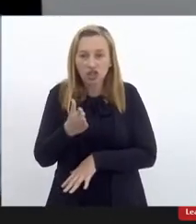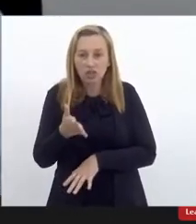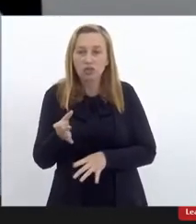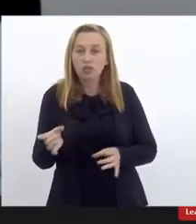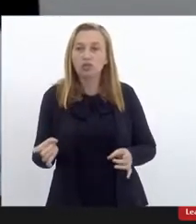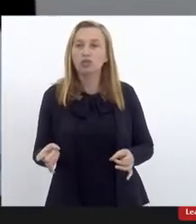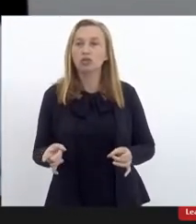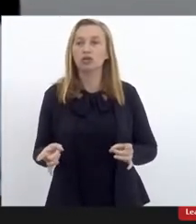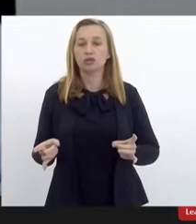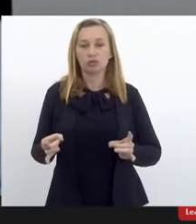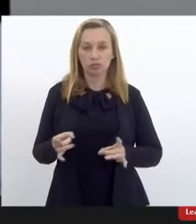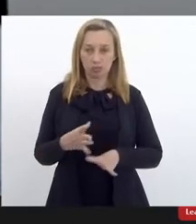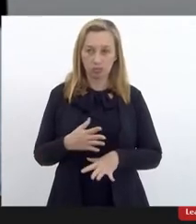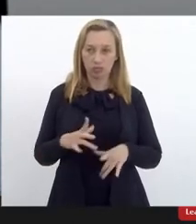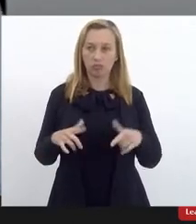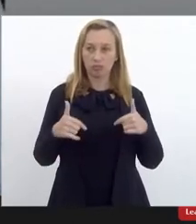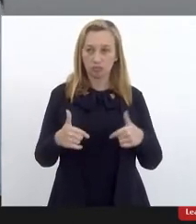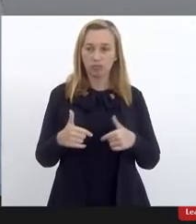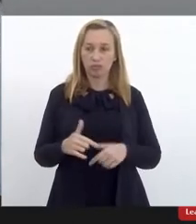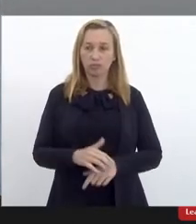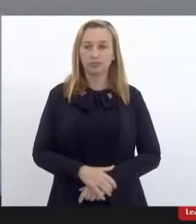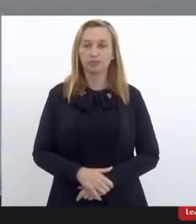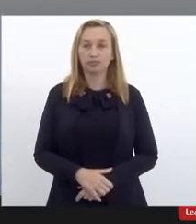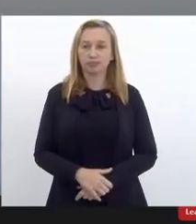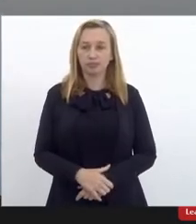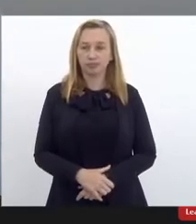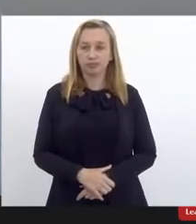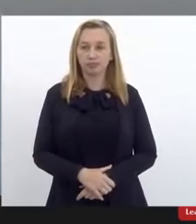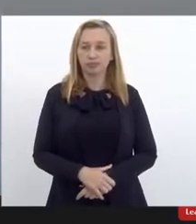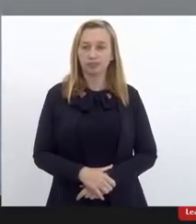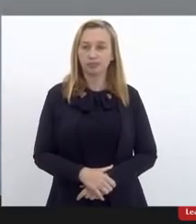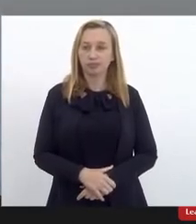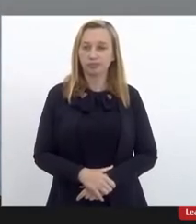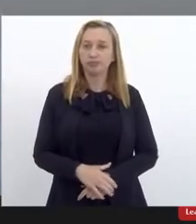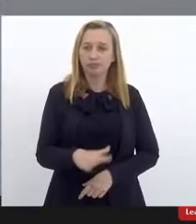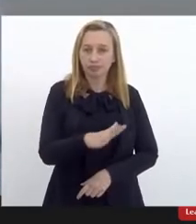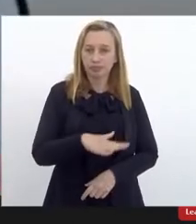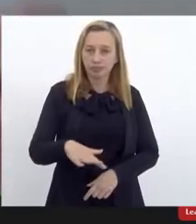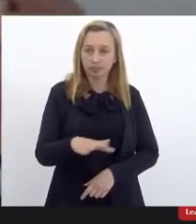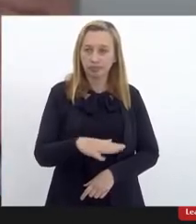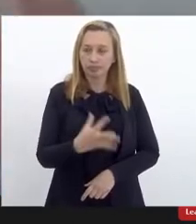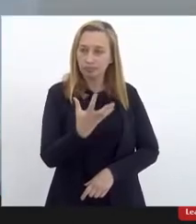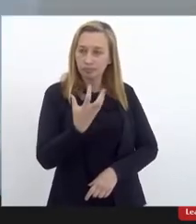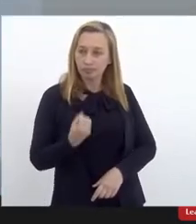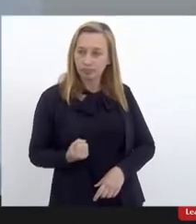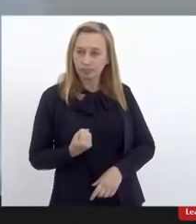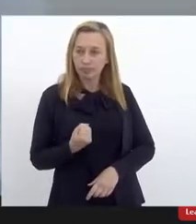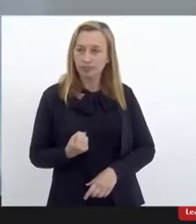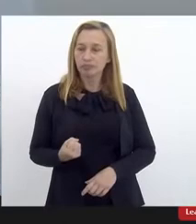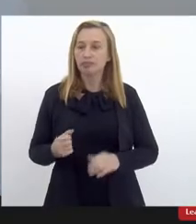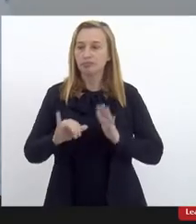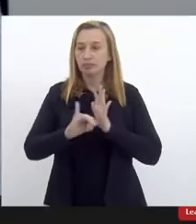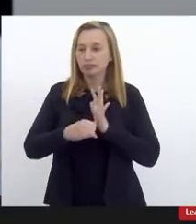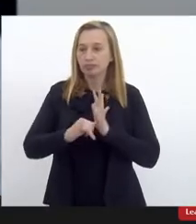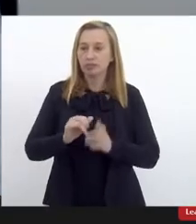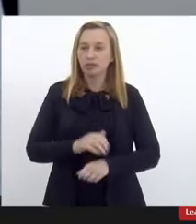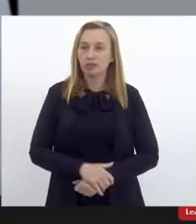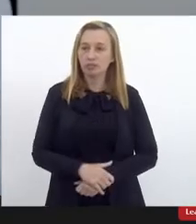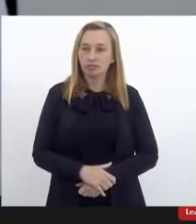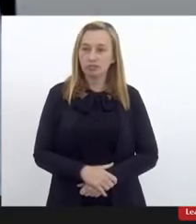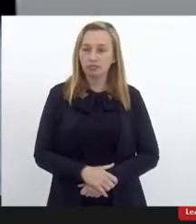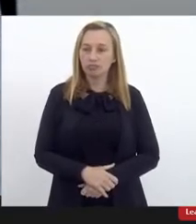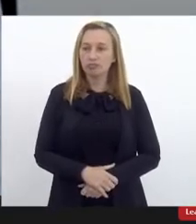todos integralmente, enfim, implantados nas unidades que foram contempladas pelo edital.